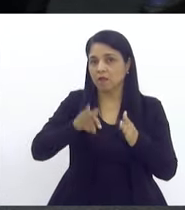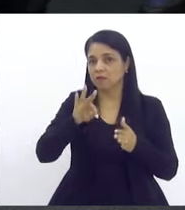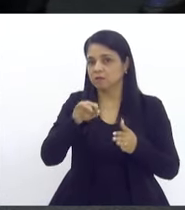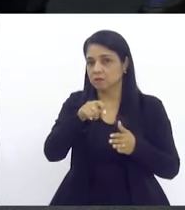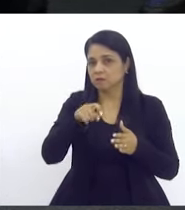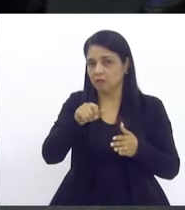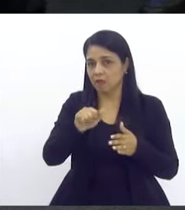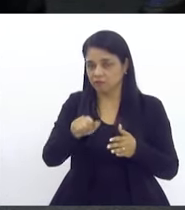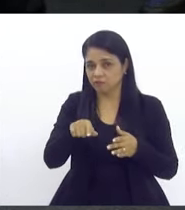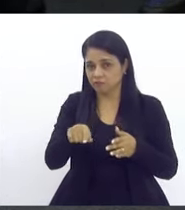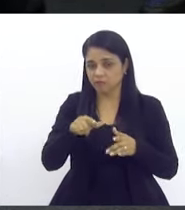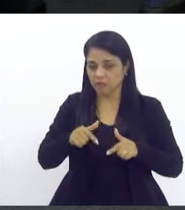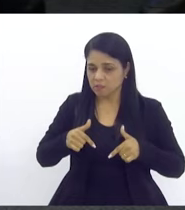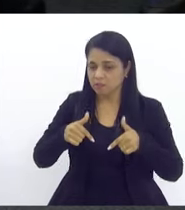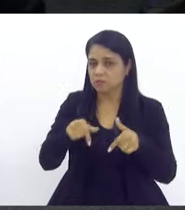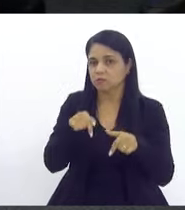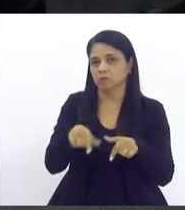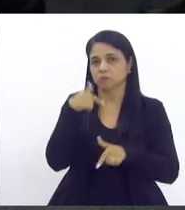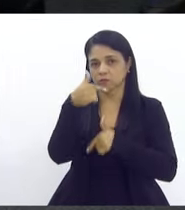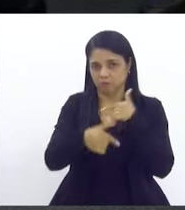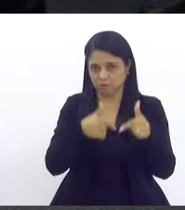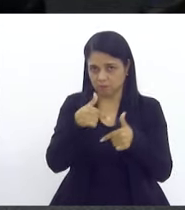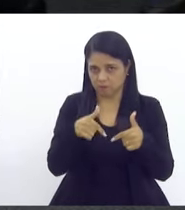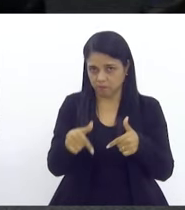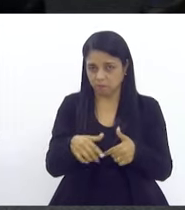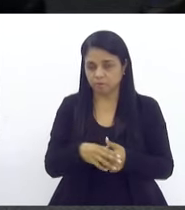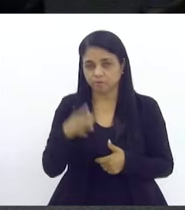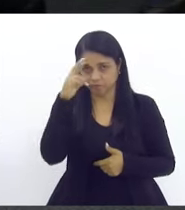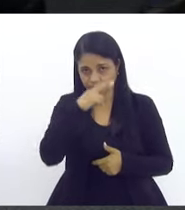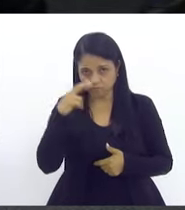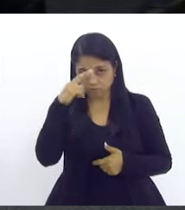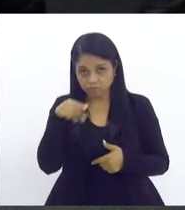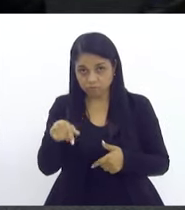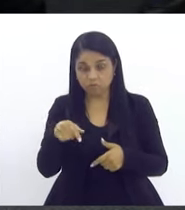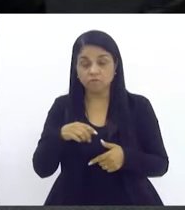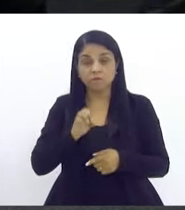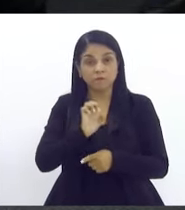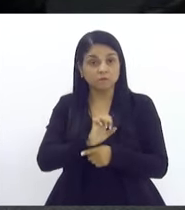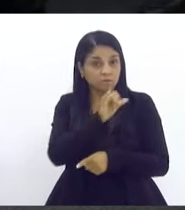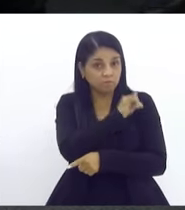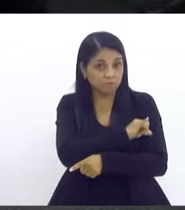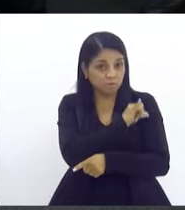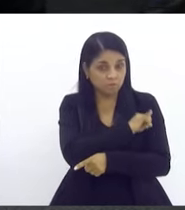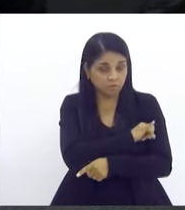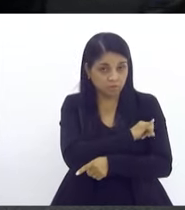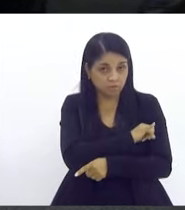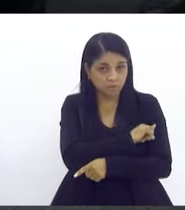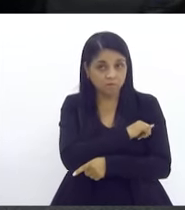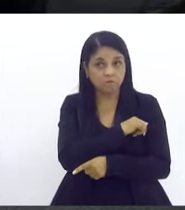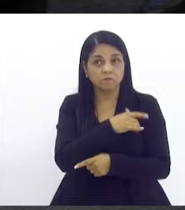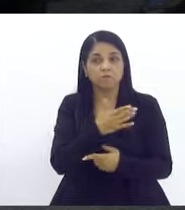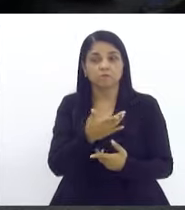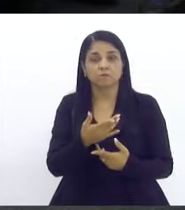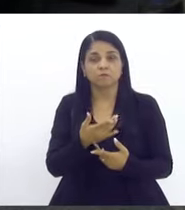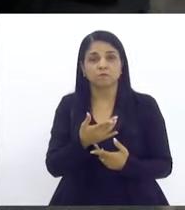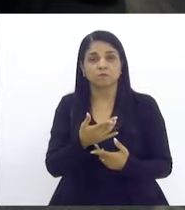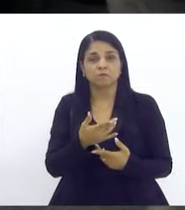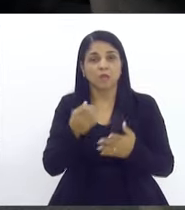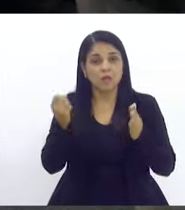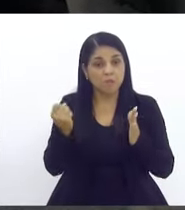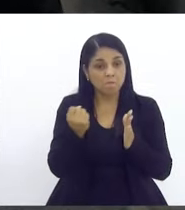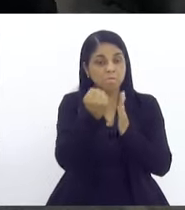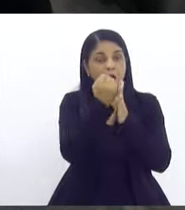ao custo de execução desse serviço. Então, não vai o Estado do Rio, né, ter